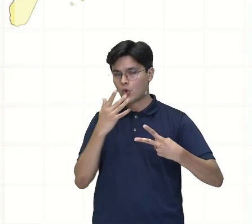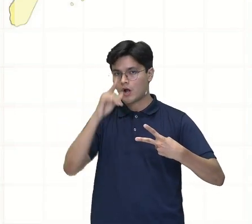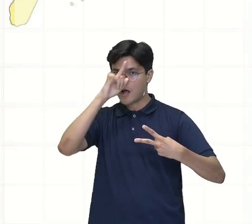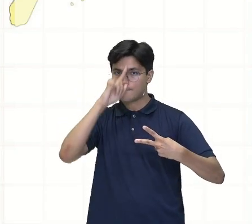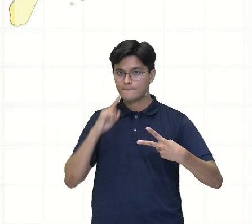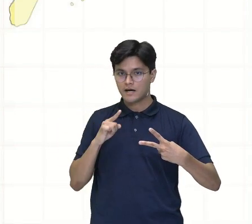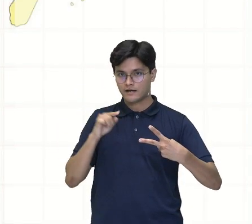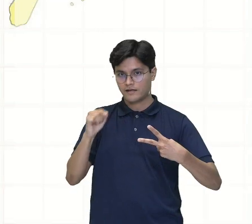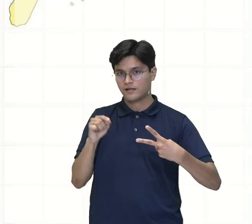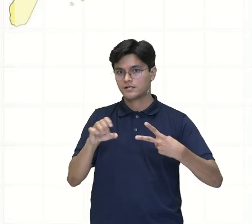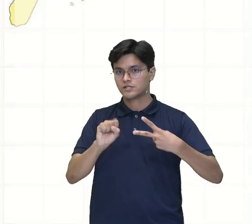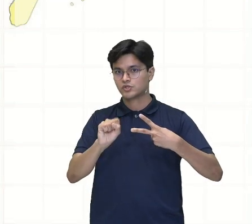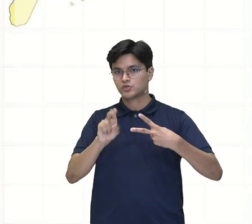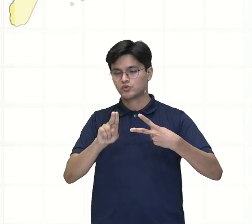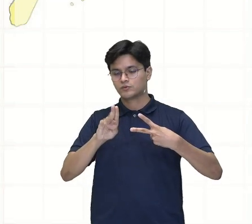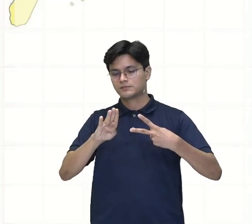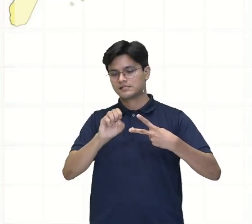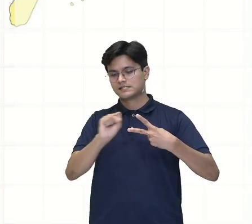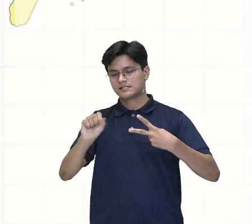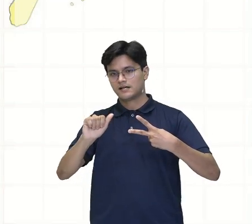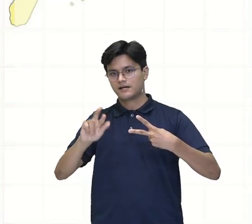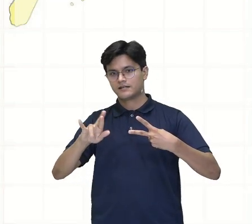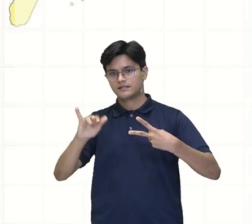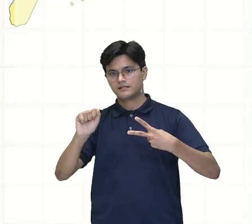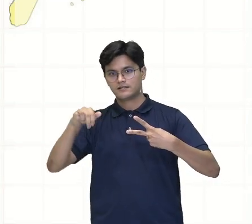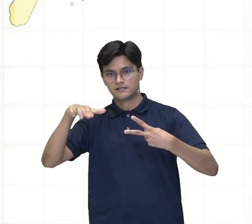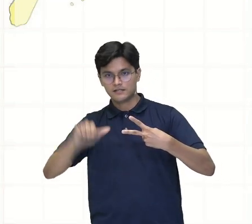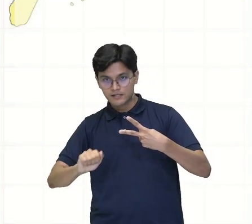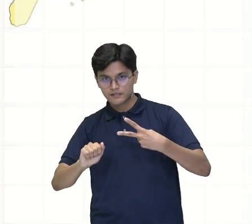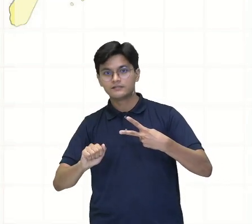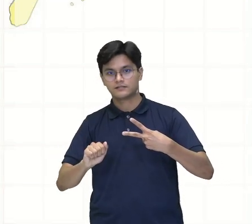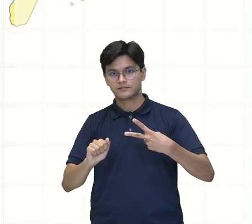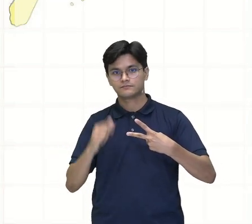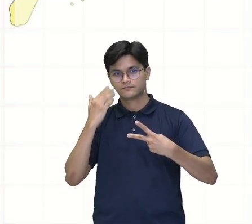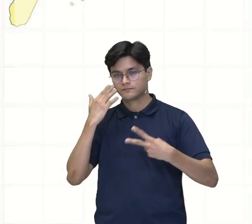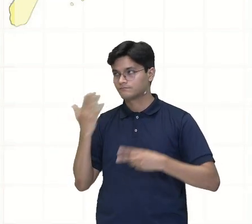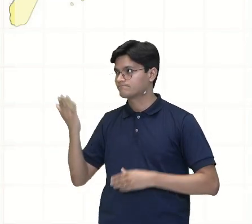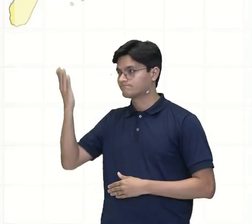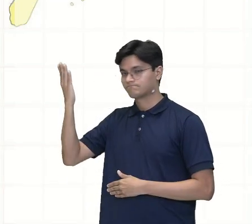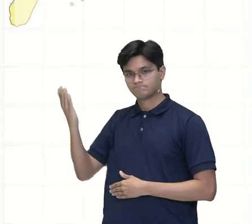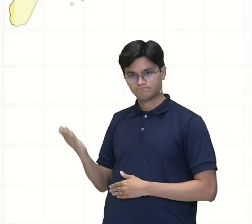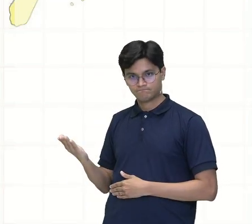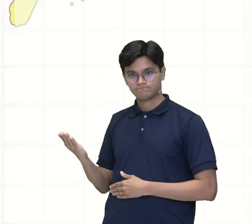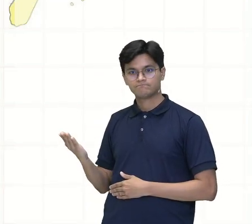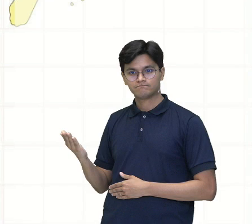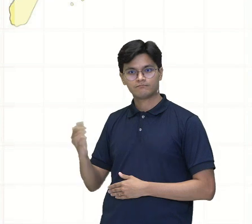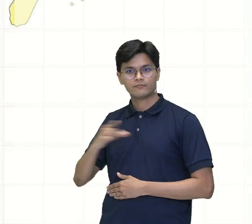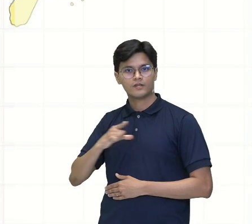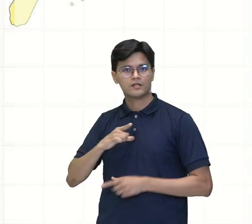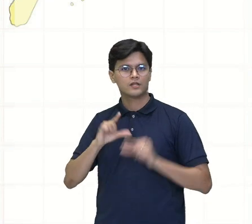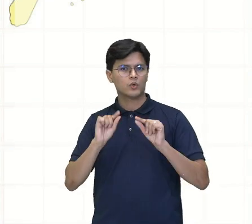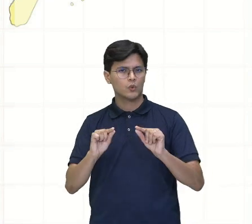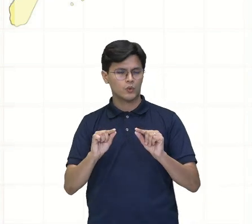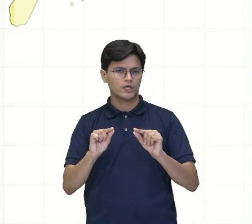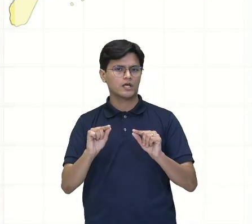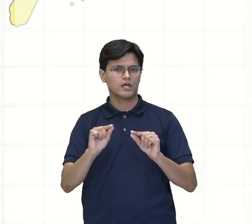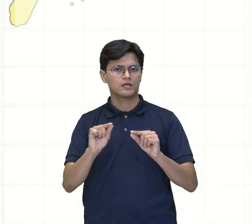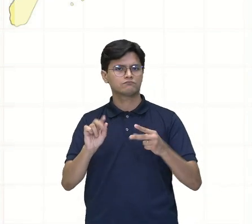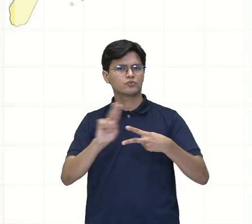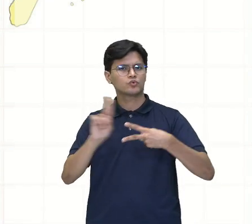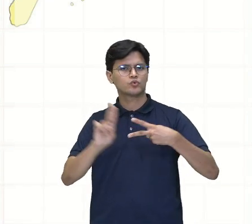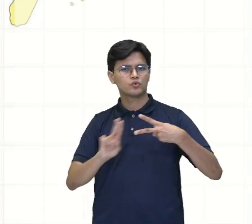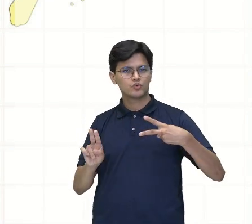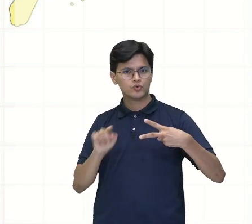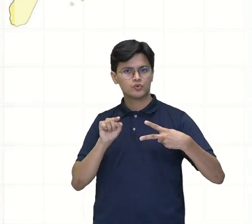subsaariana, certo? Essa divisão entre essas duas Áfricas, né, tem o nome de uma faixa de terras que separa os dois, que é chamado